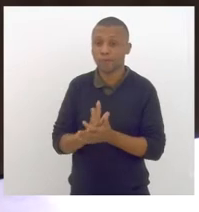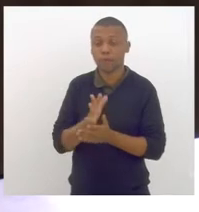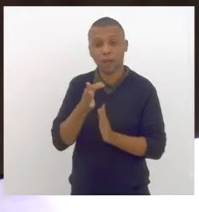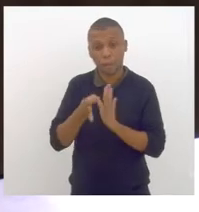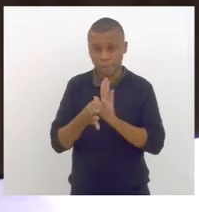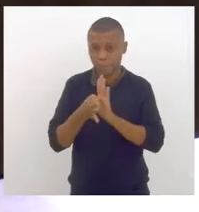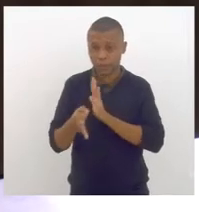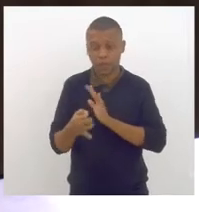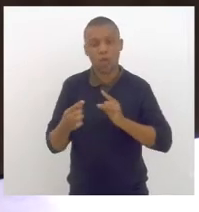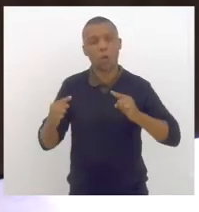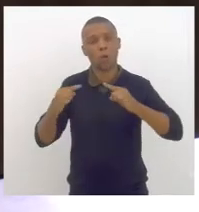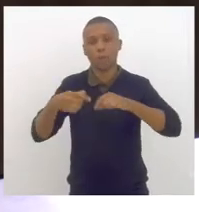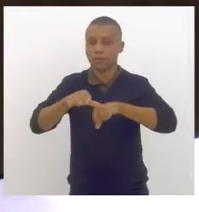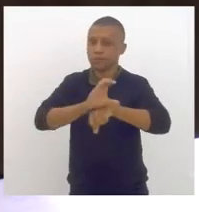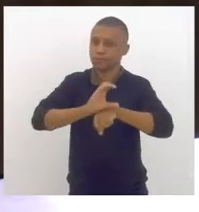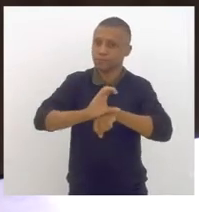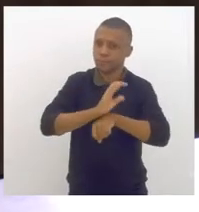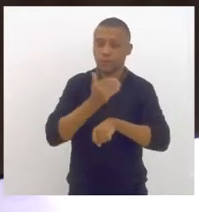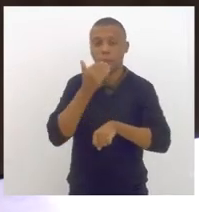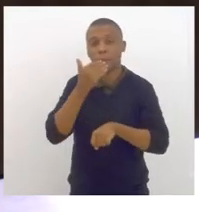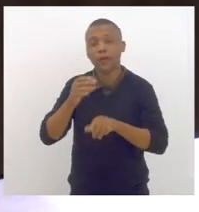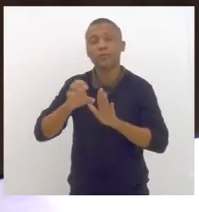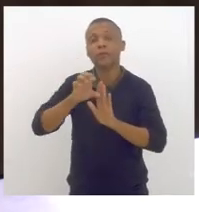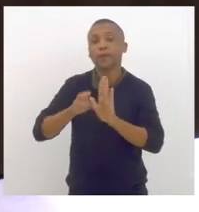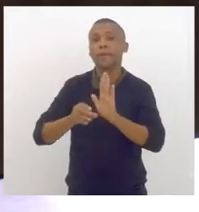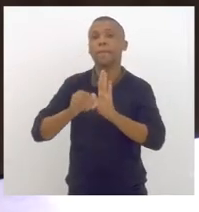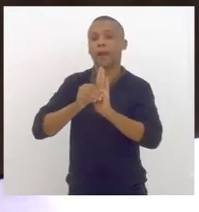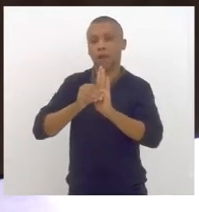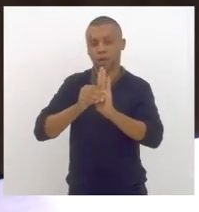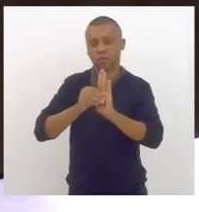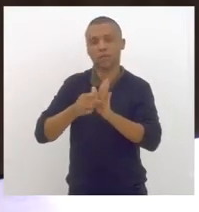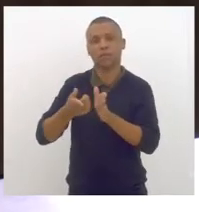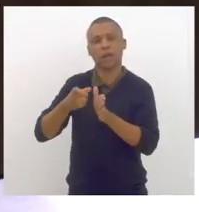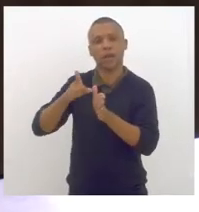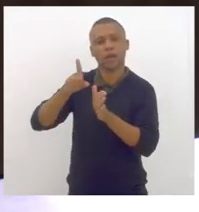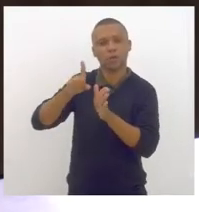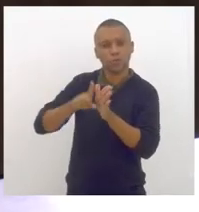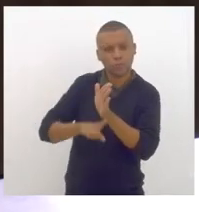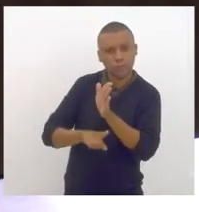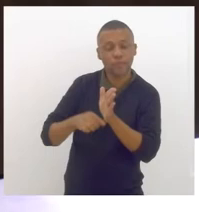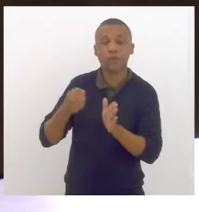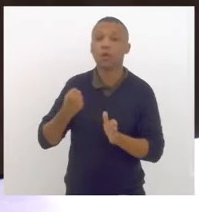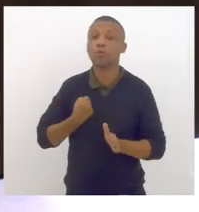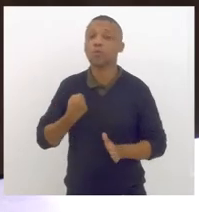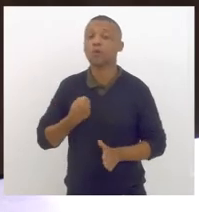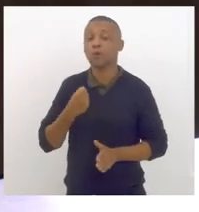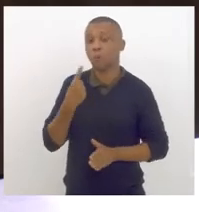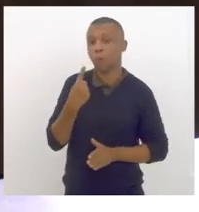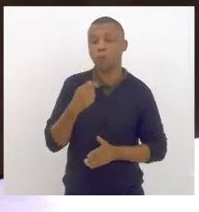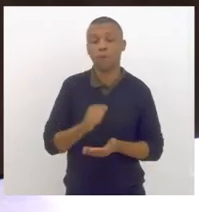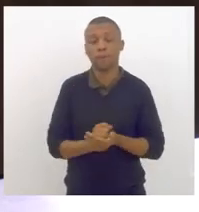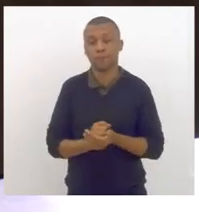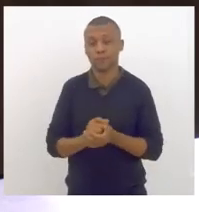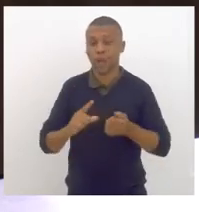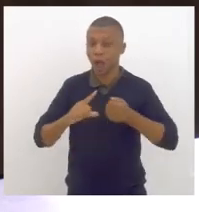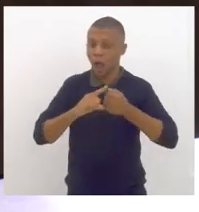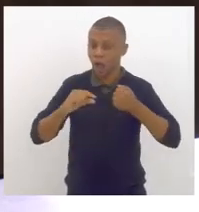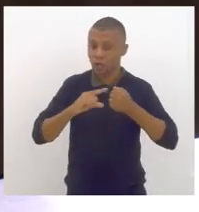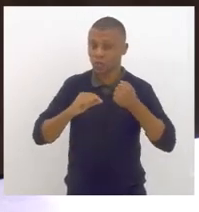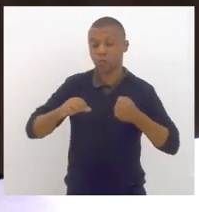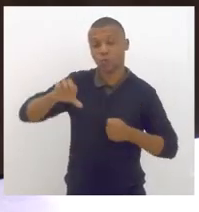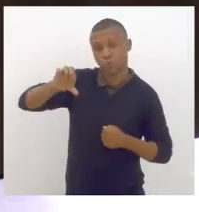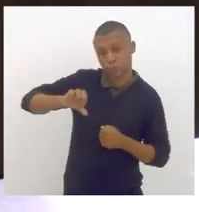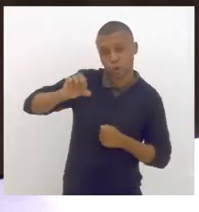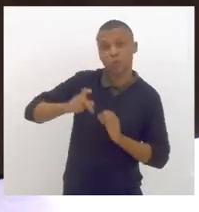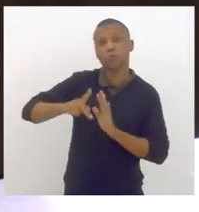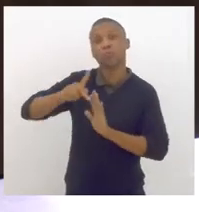constitucionalidade, com emendas. Emenda supressiva número 1, suprimindo o artigo 9º do projeto de